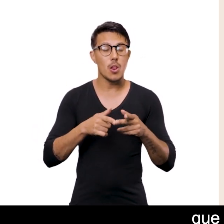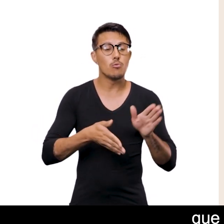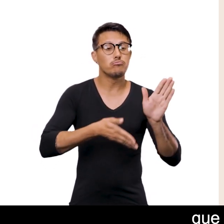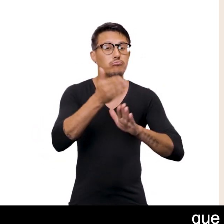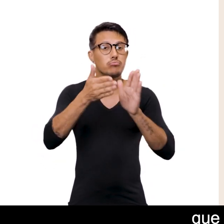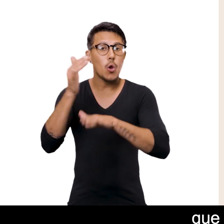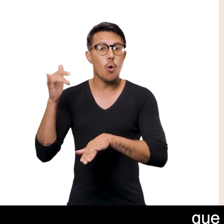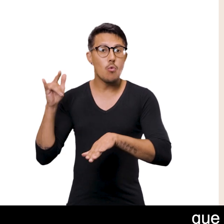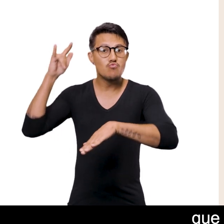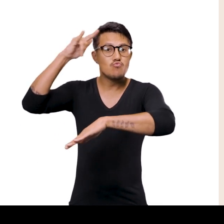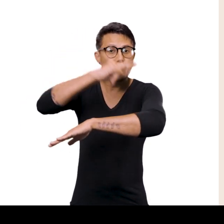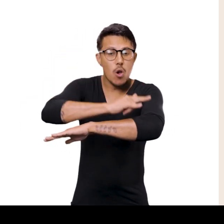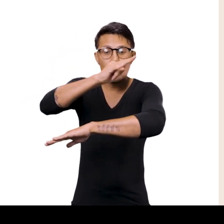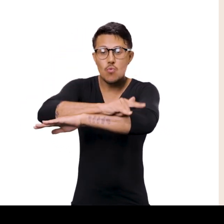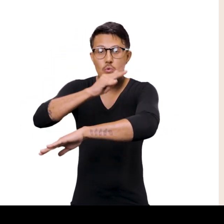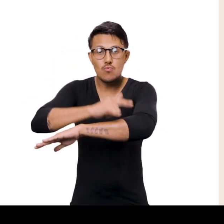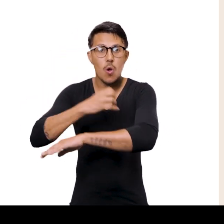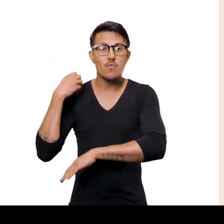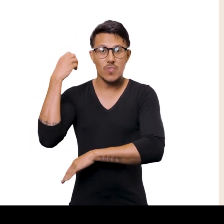viagens e aeroportos.